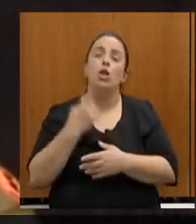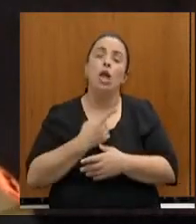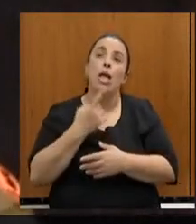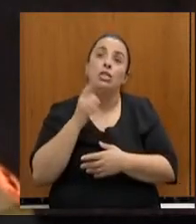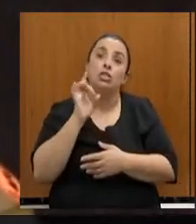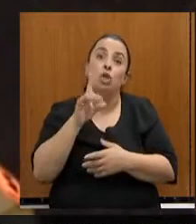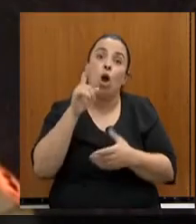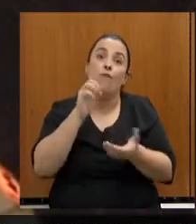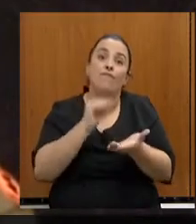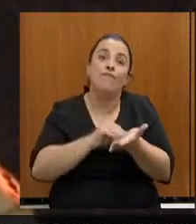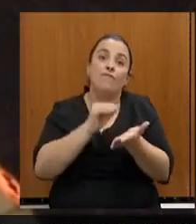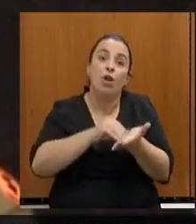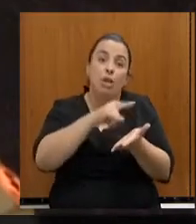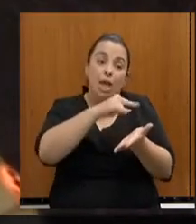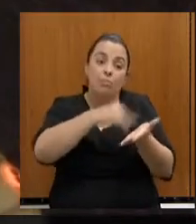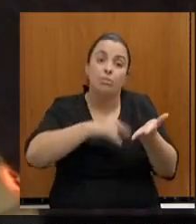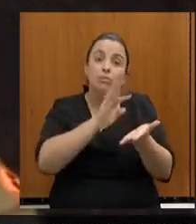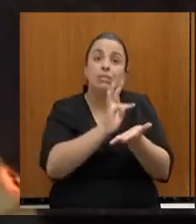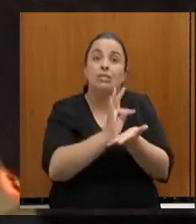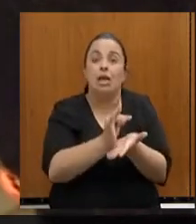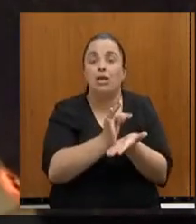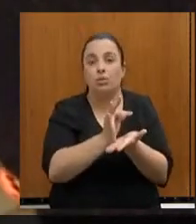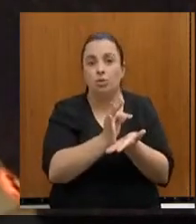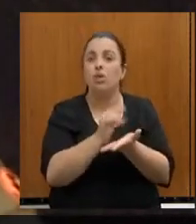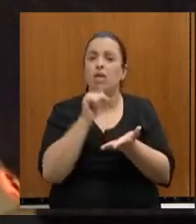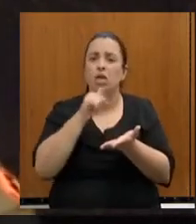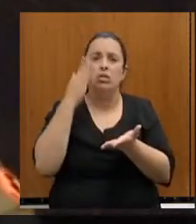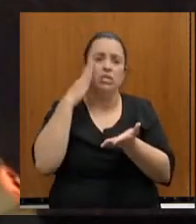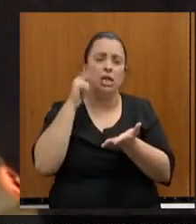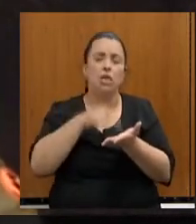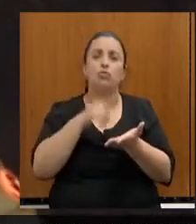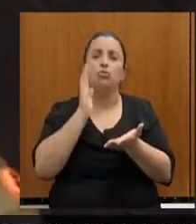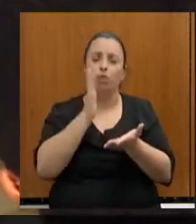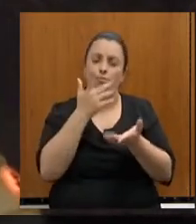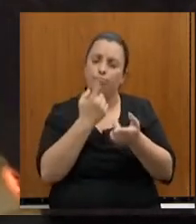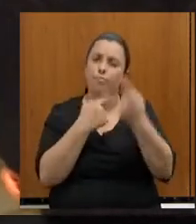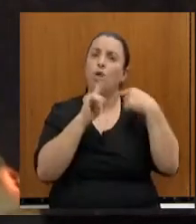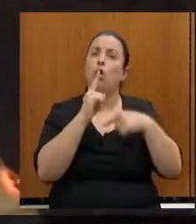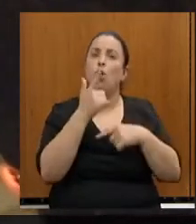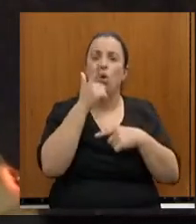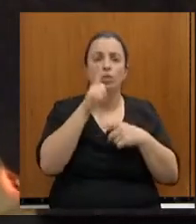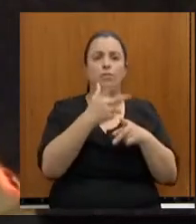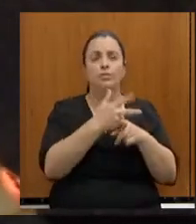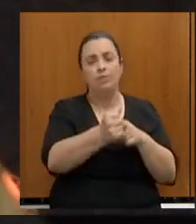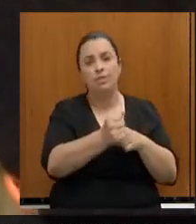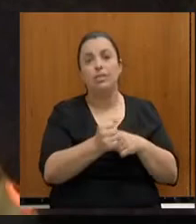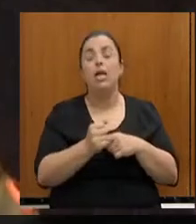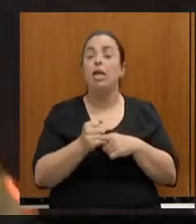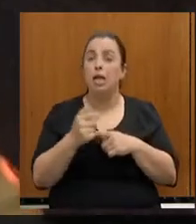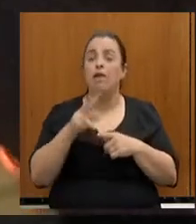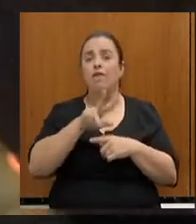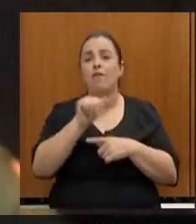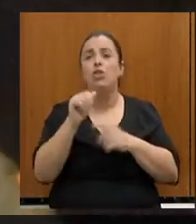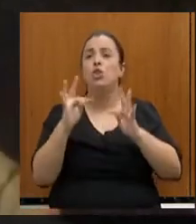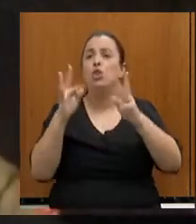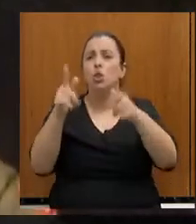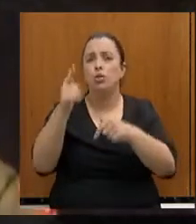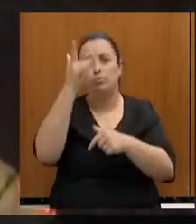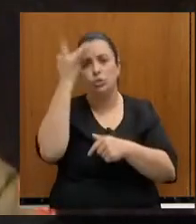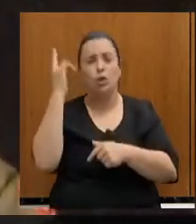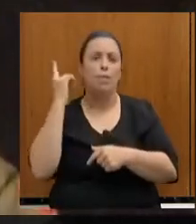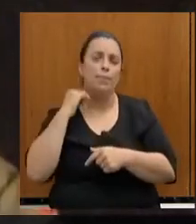técnica e em breve possamos voltar essa quando eu tenho certeza que será comemorado por todos mineiros mineiros não vai